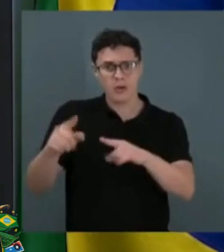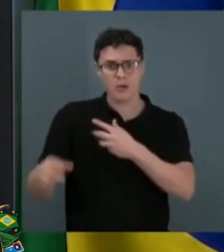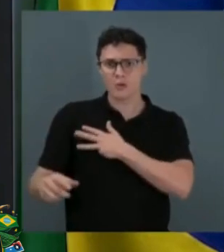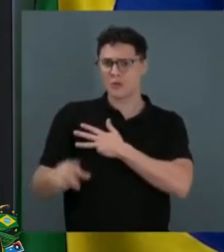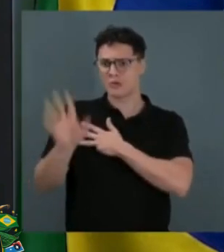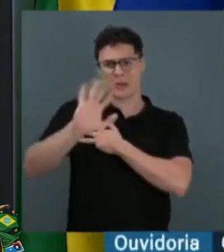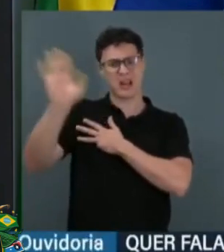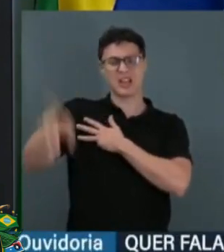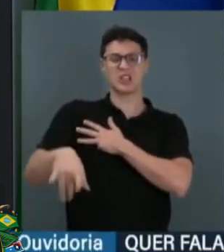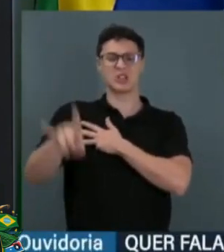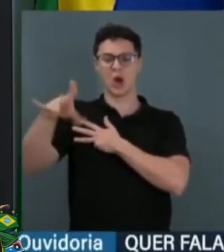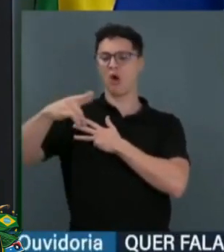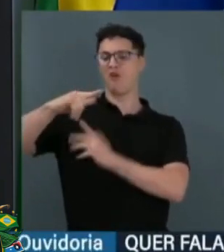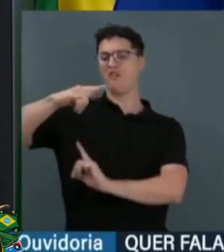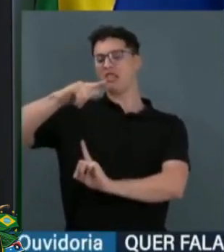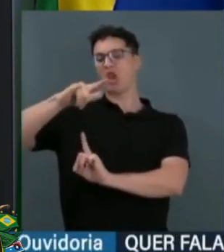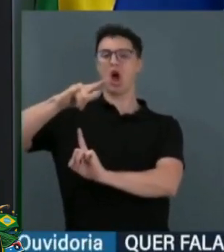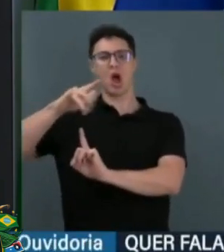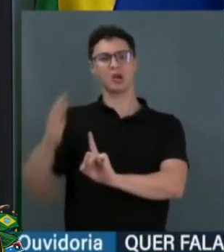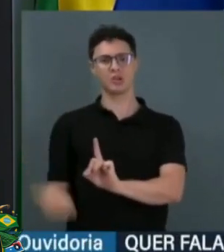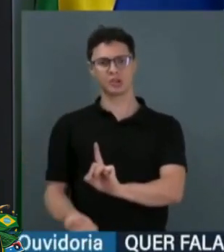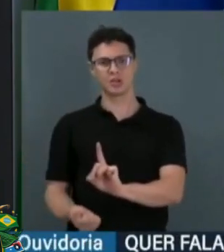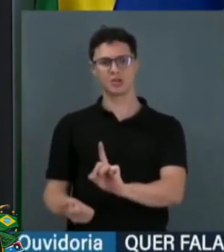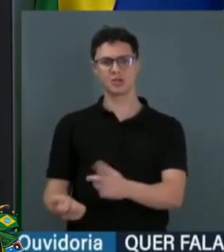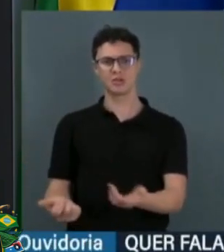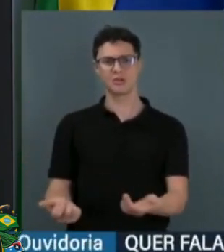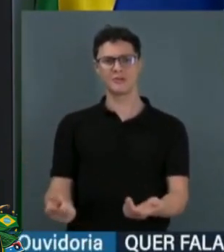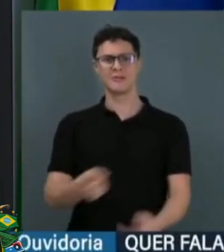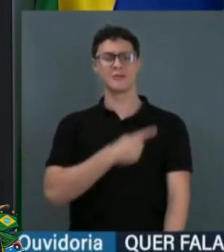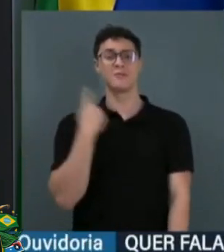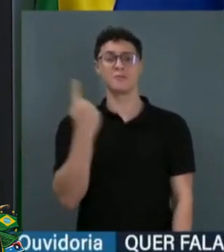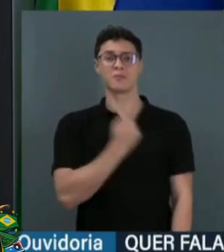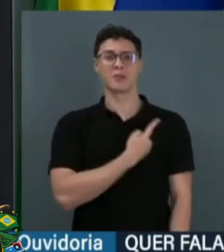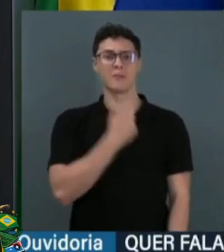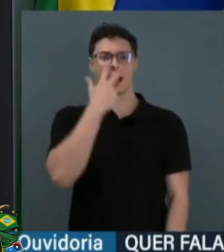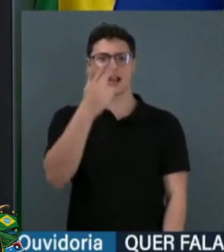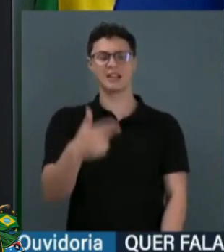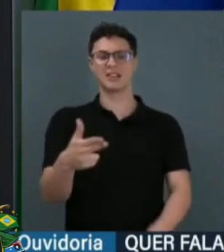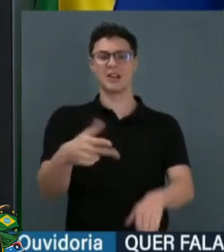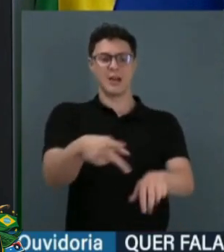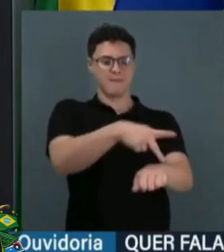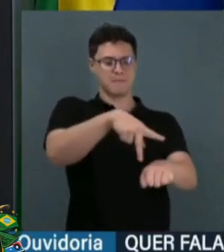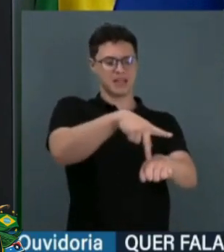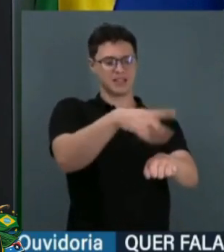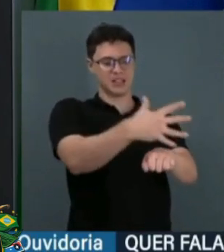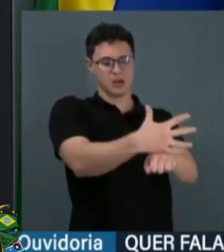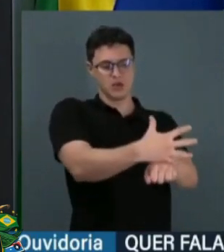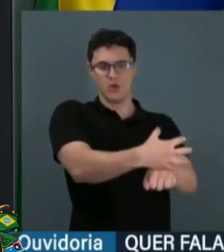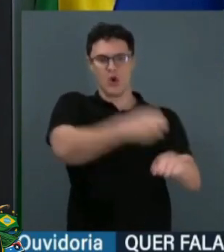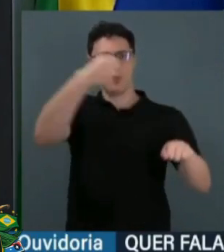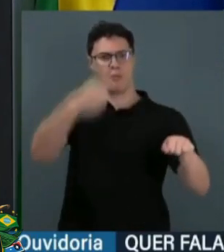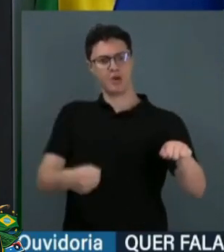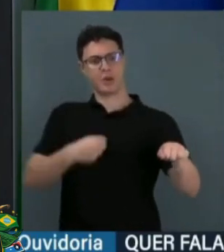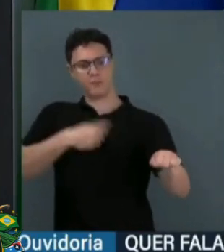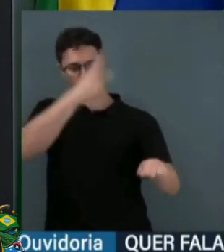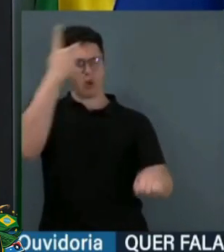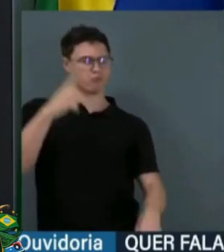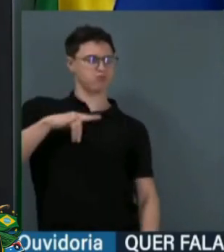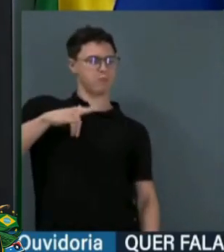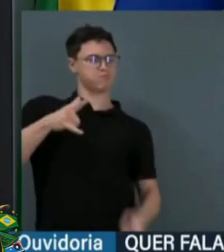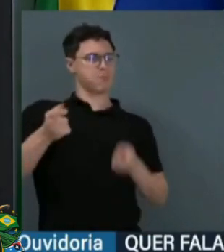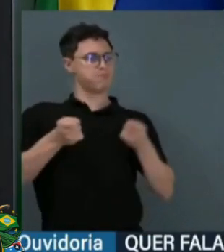um fantoche. Nós, tecnicamente, tomamos um golpe de Estado e está virando